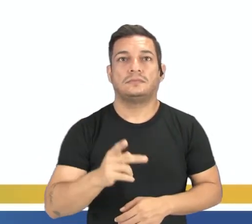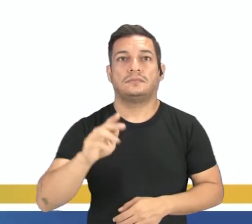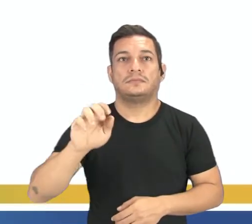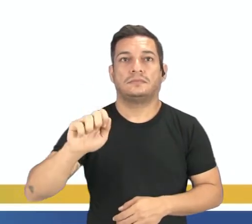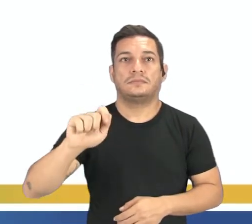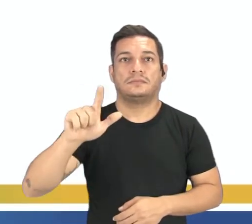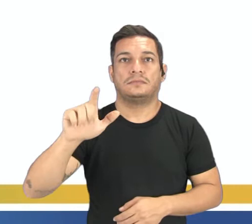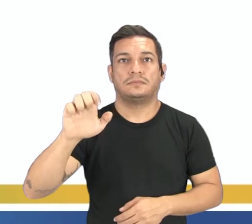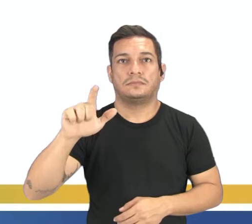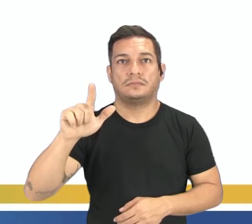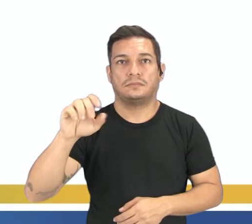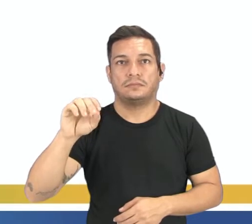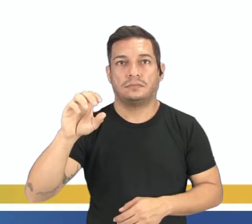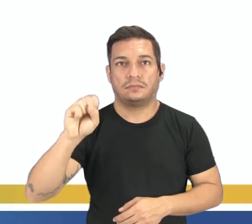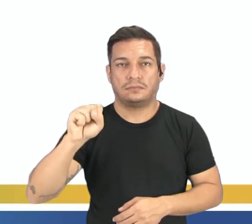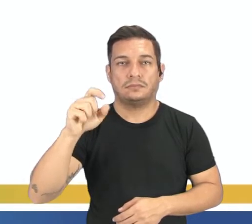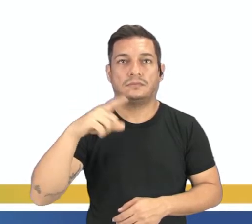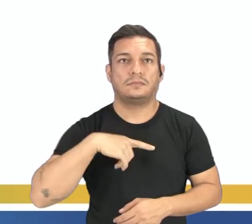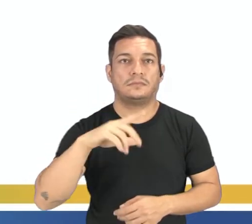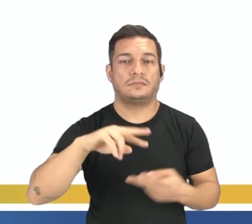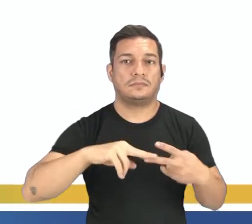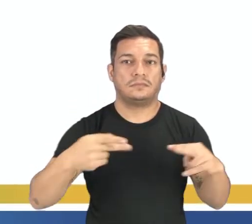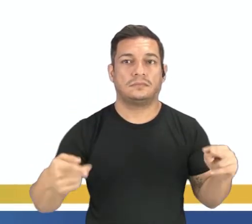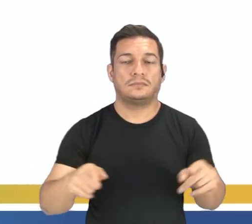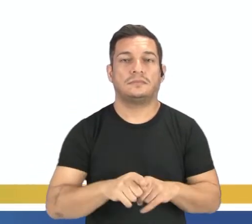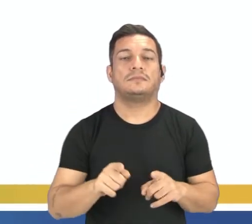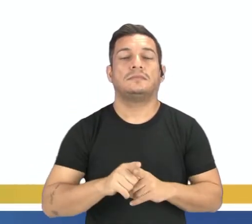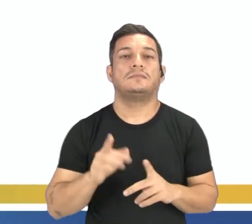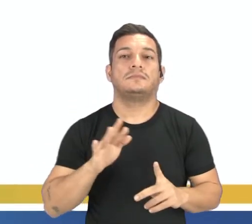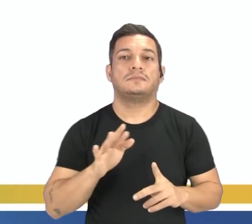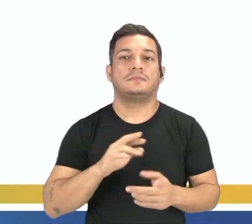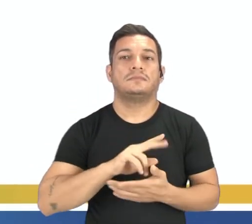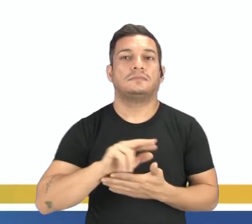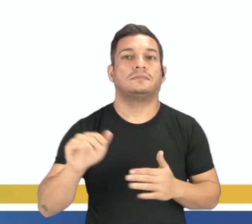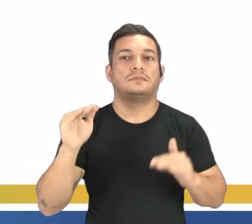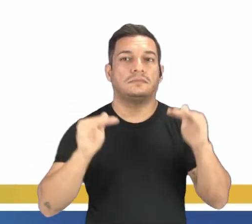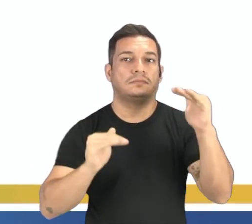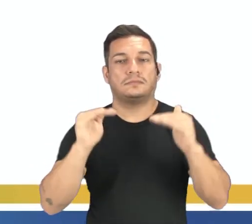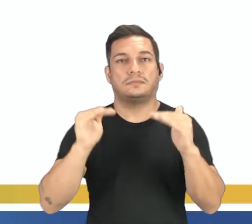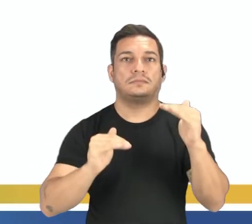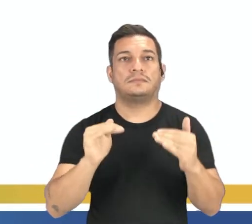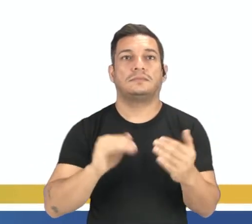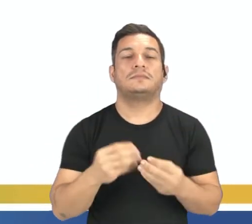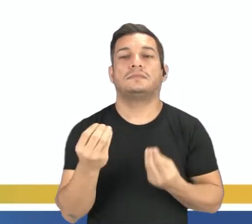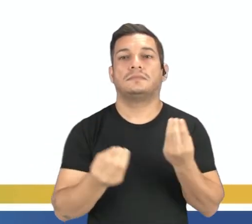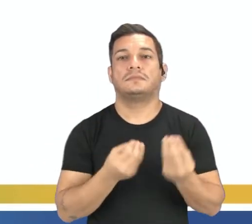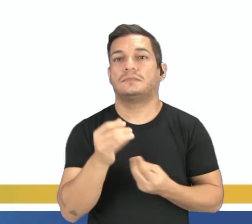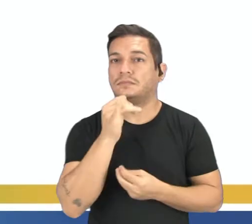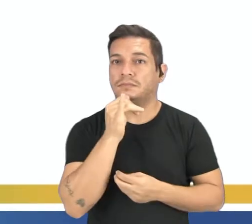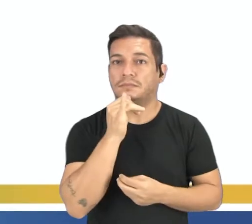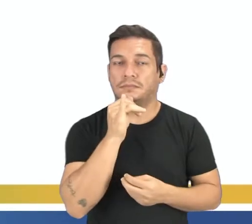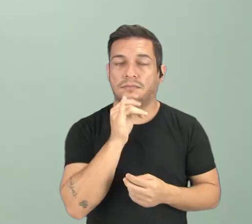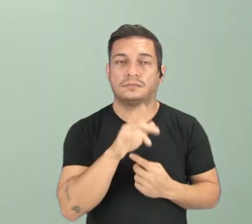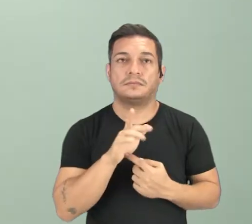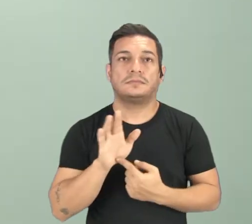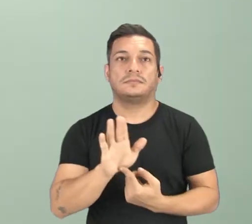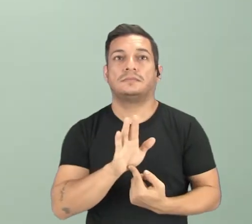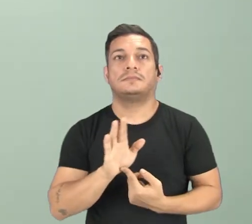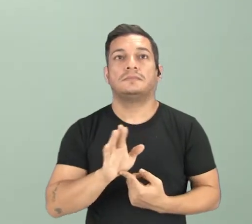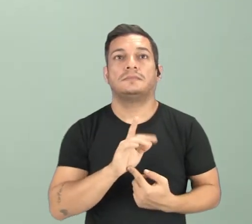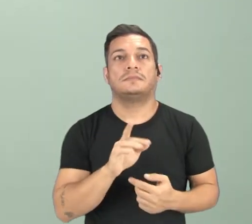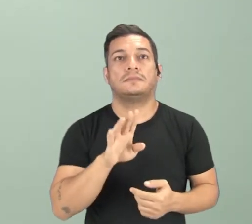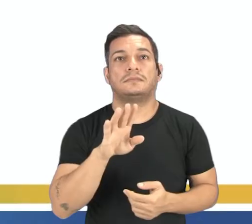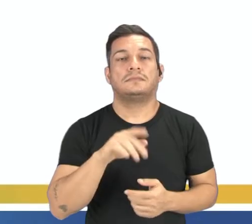ter vários genes, locos, influenciando em vários níveis. Como exemplo muito comum, a gente está vendo no